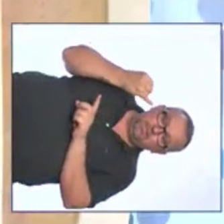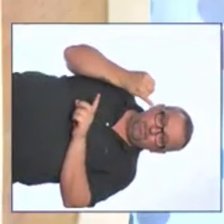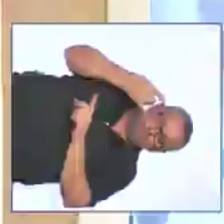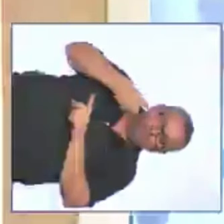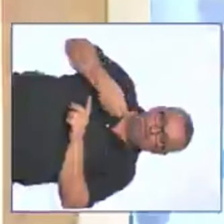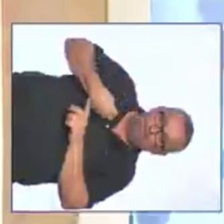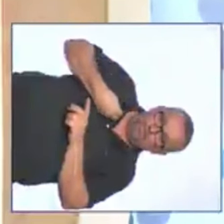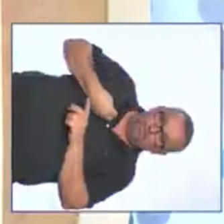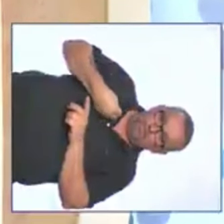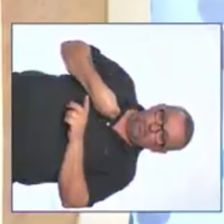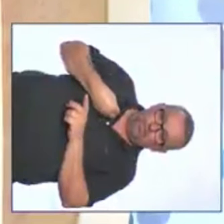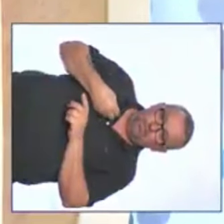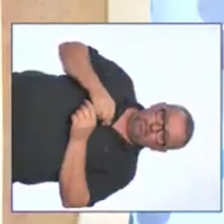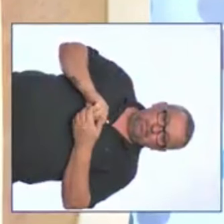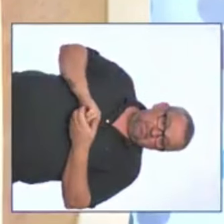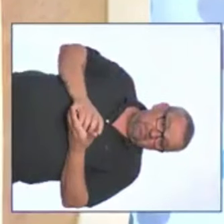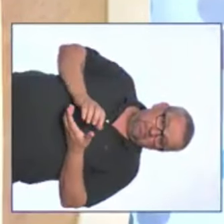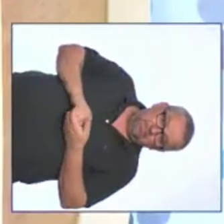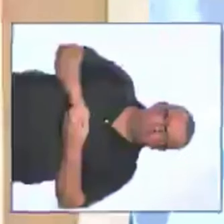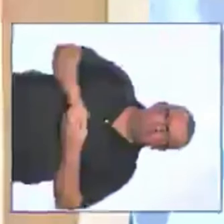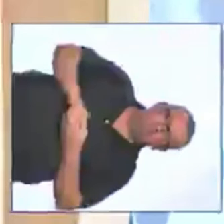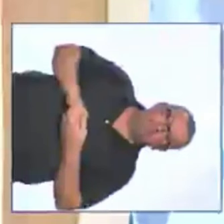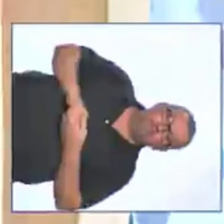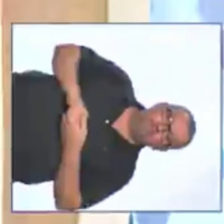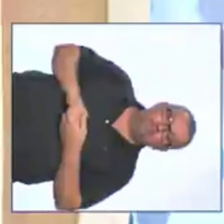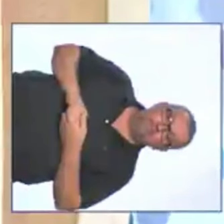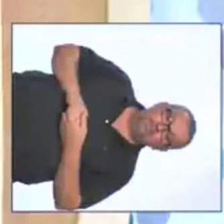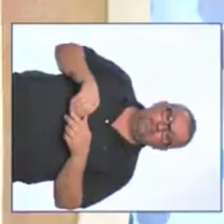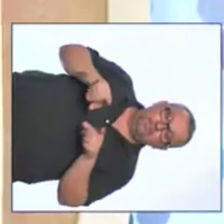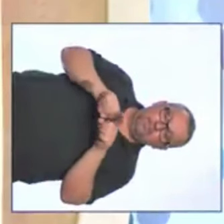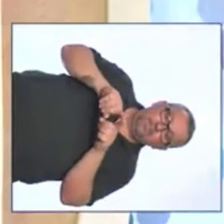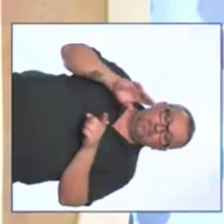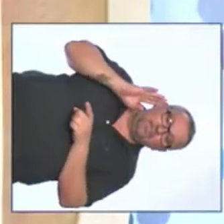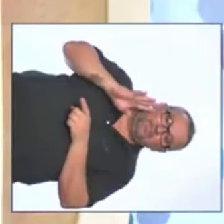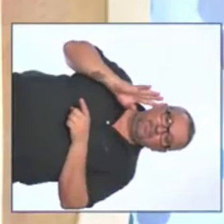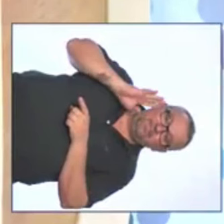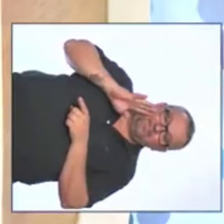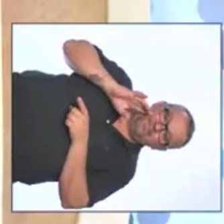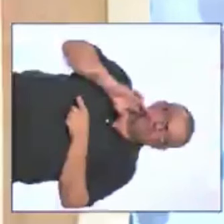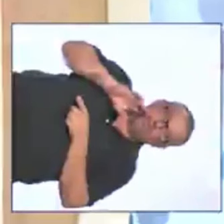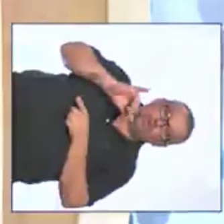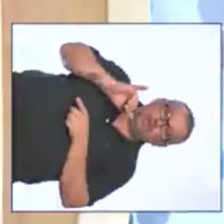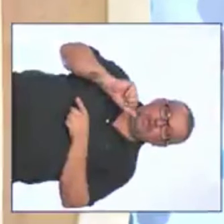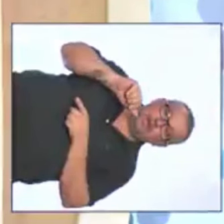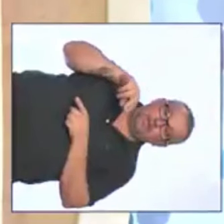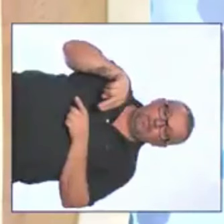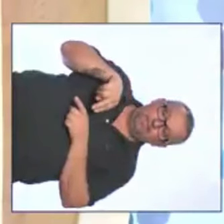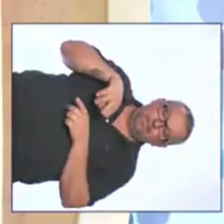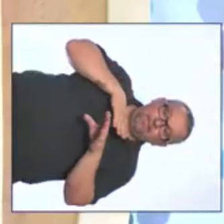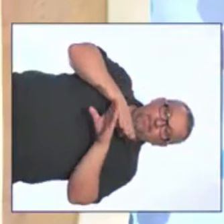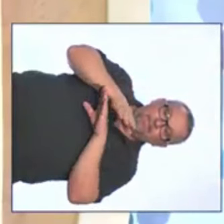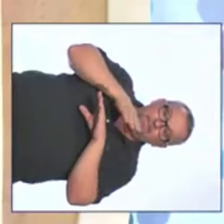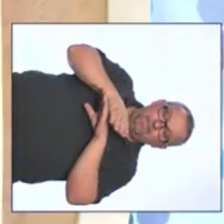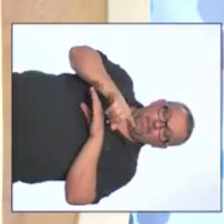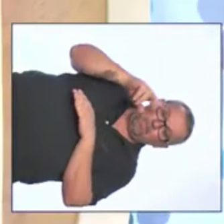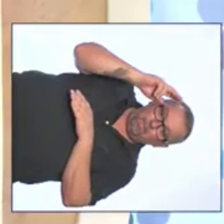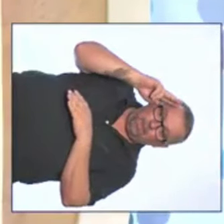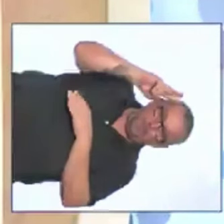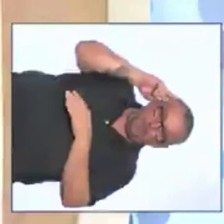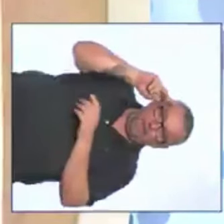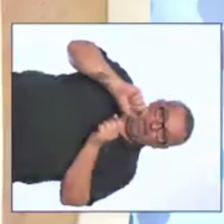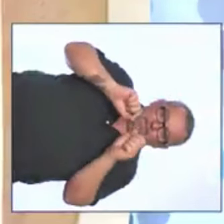vida como o outro pai né é isso é legal e aí o Ian entrando nessa história o